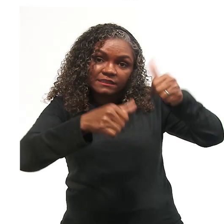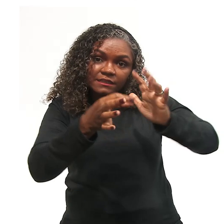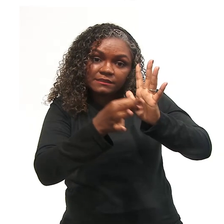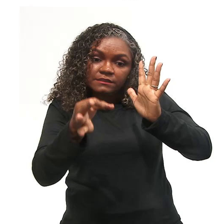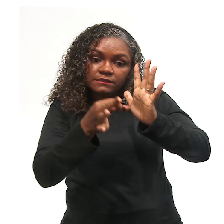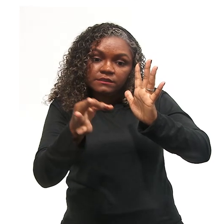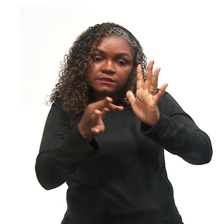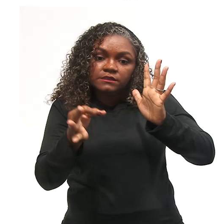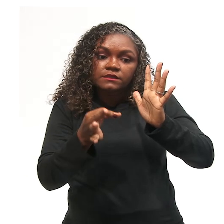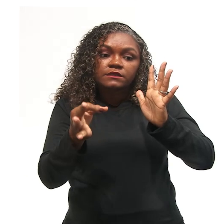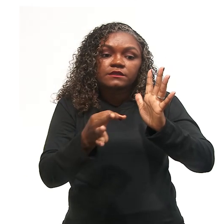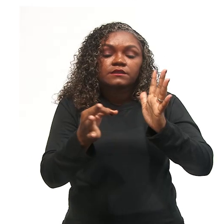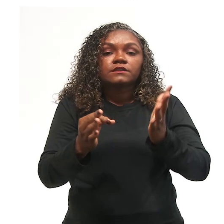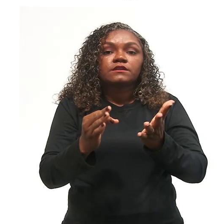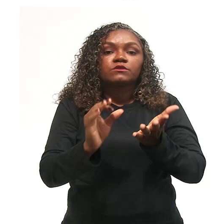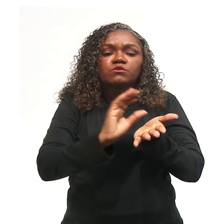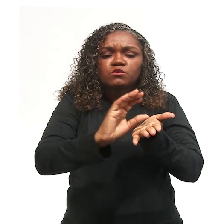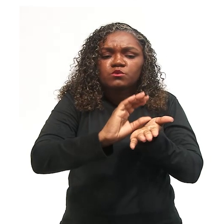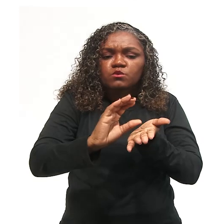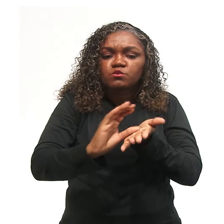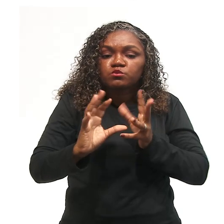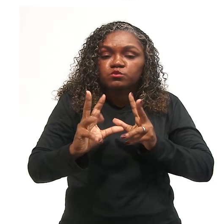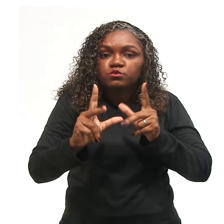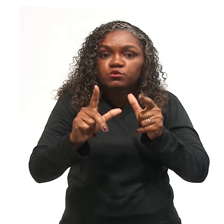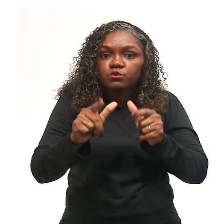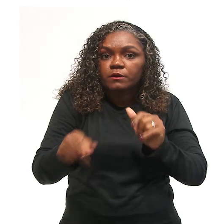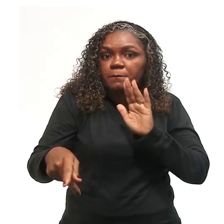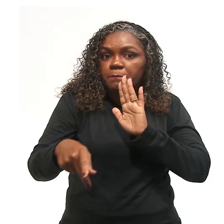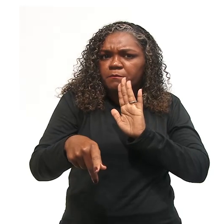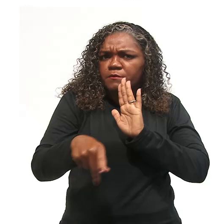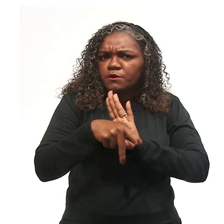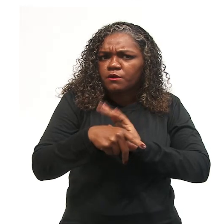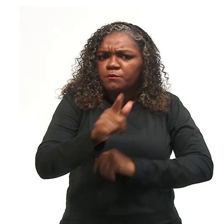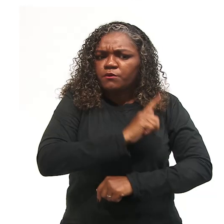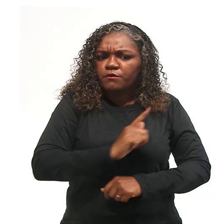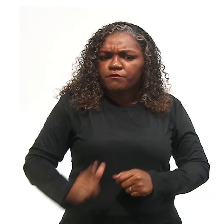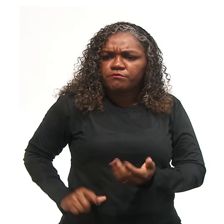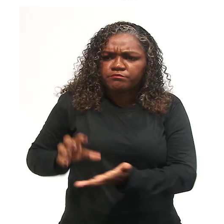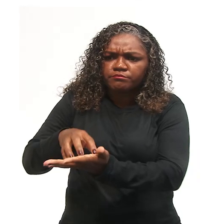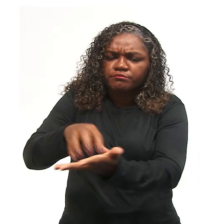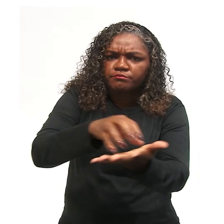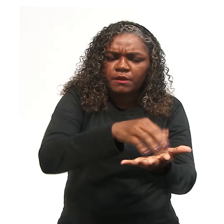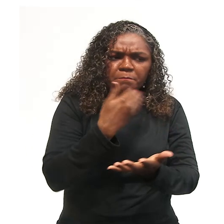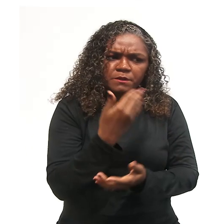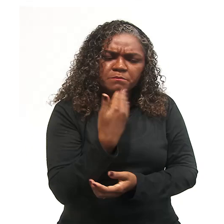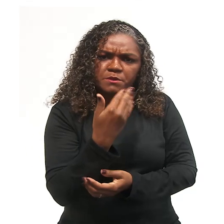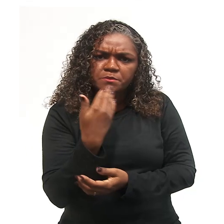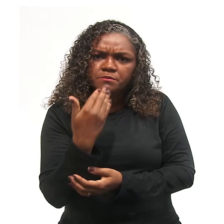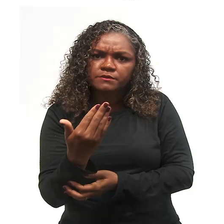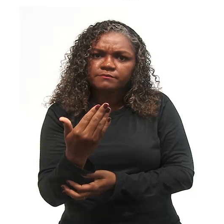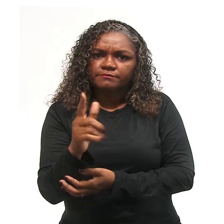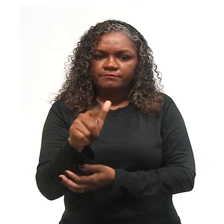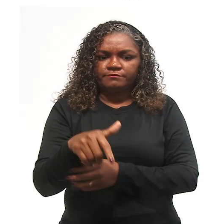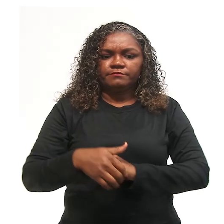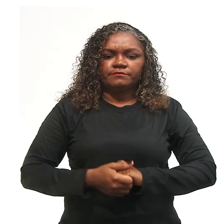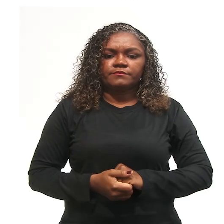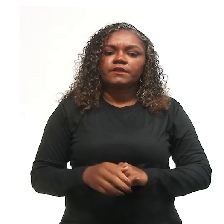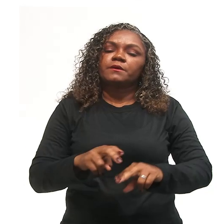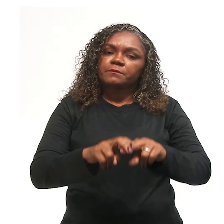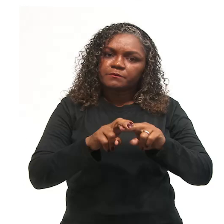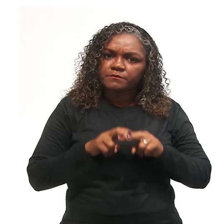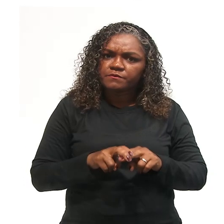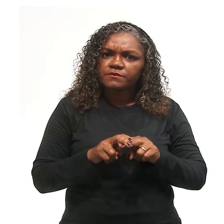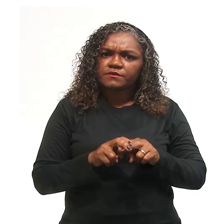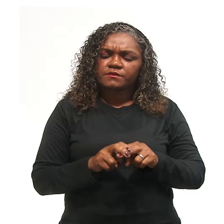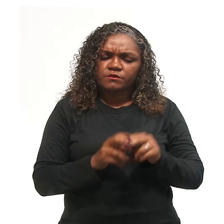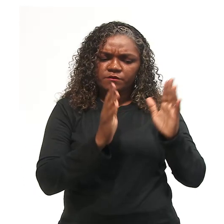de todos os recursos que foram solicitados pelos órgãos governamentais, né? Então, nesse tipo aqui de abordagem, na fase